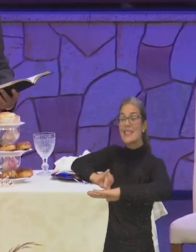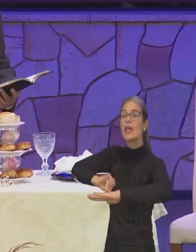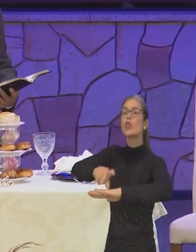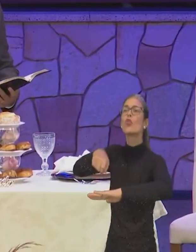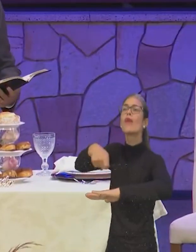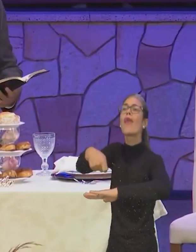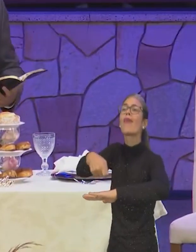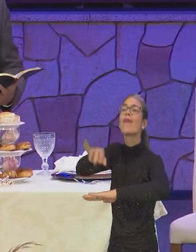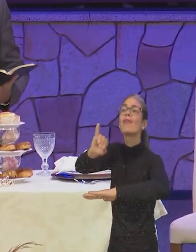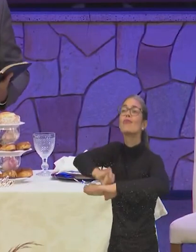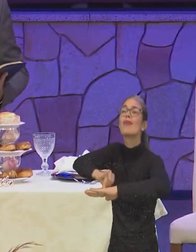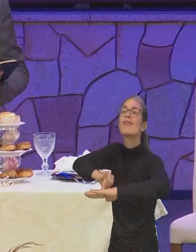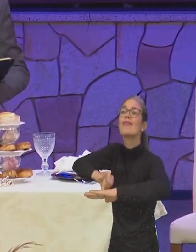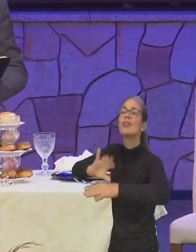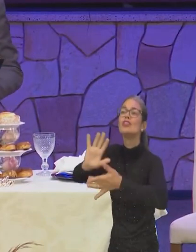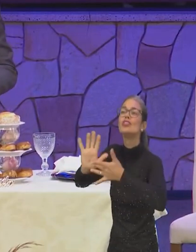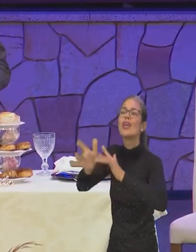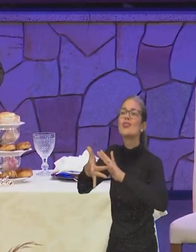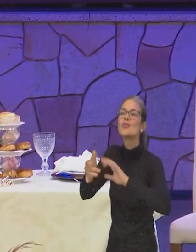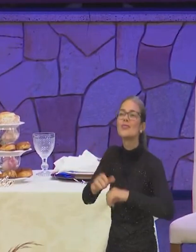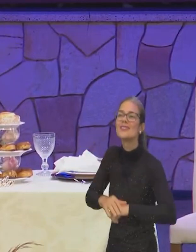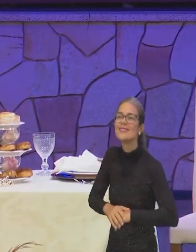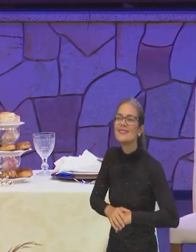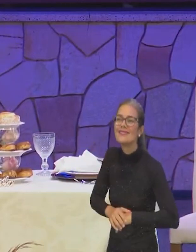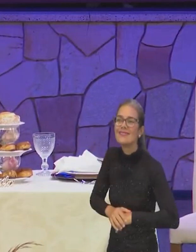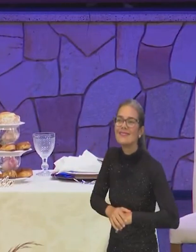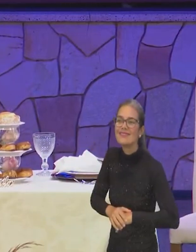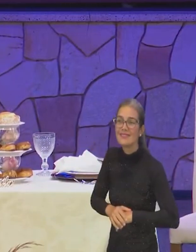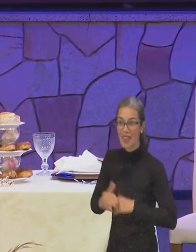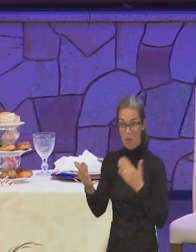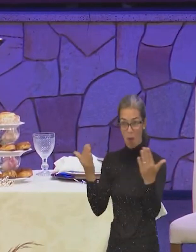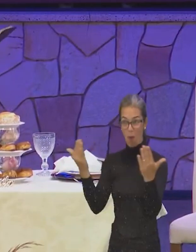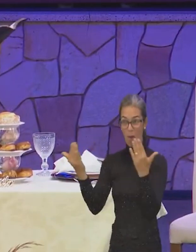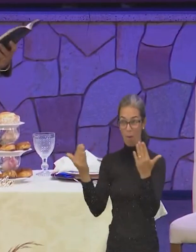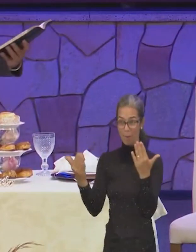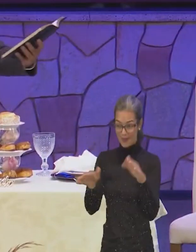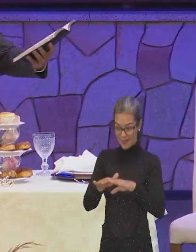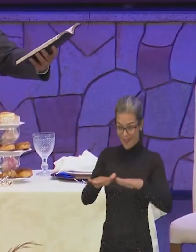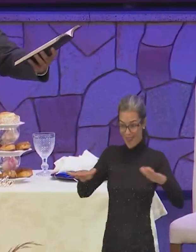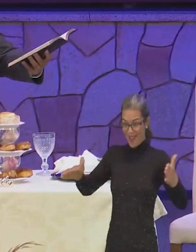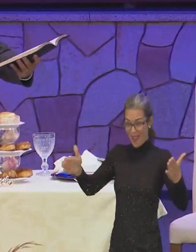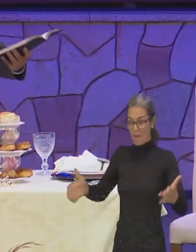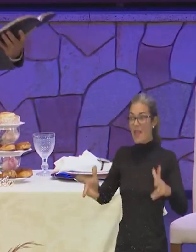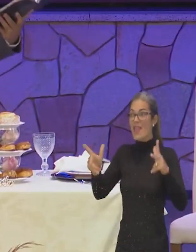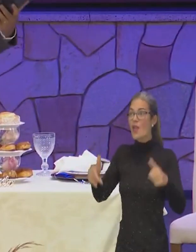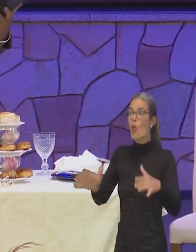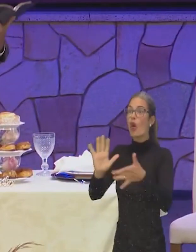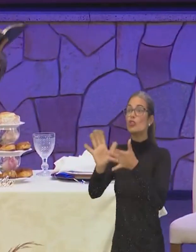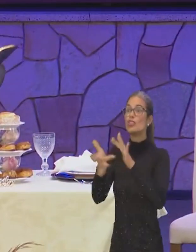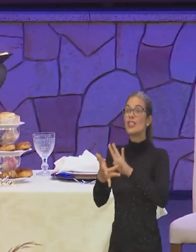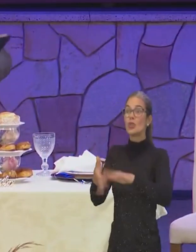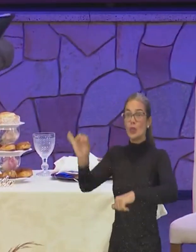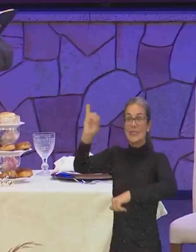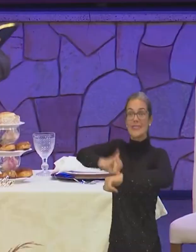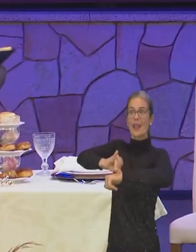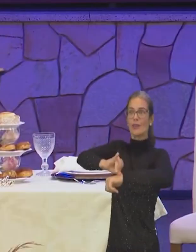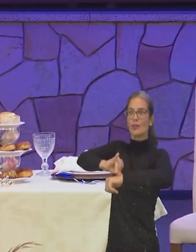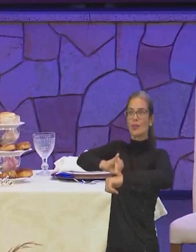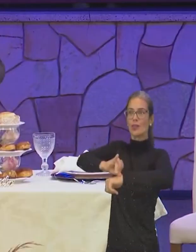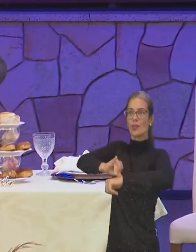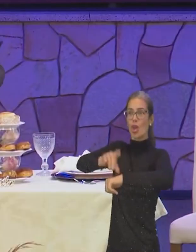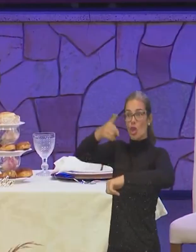Cristo. Então a família que é abençoada, a família que teme ao Senhor, a família que é feliz, coloca Jesus Cristo